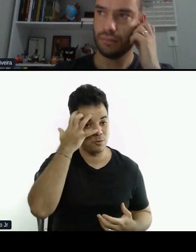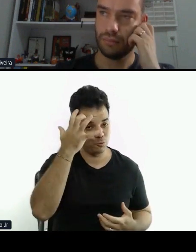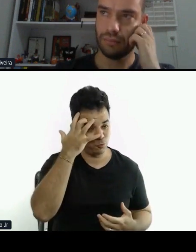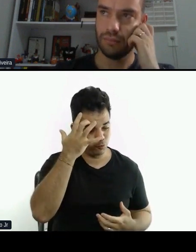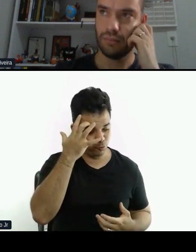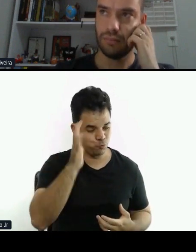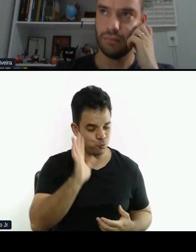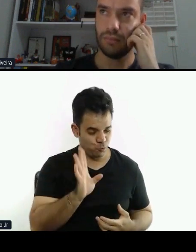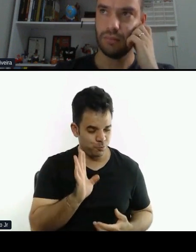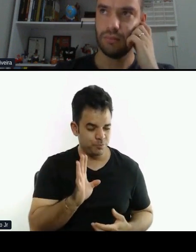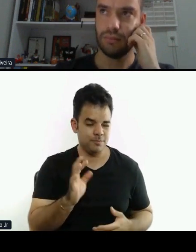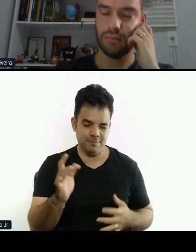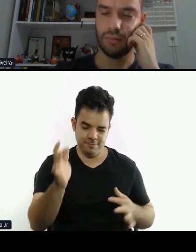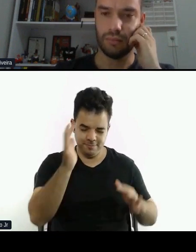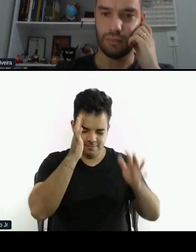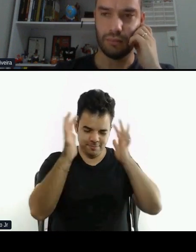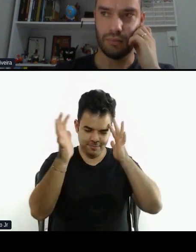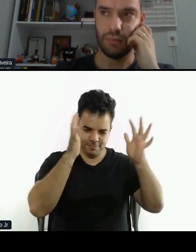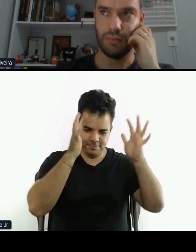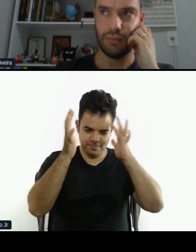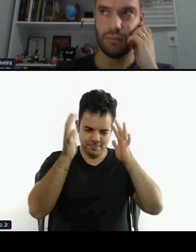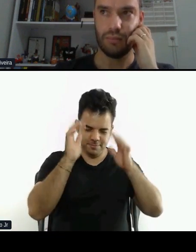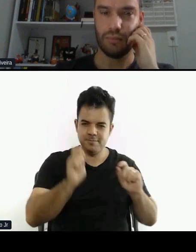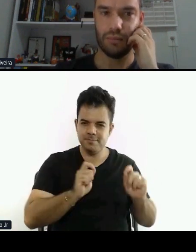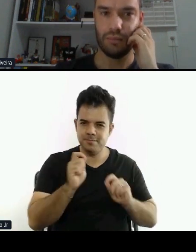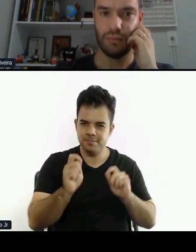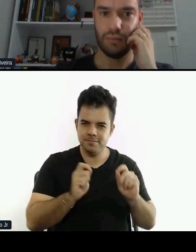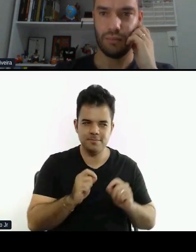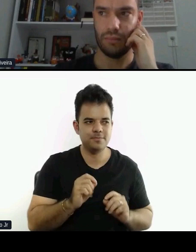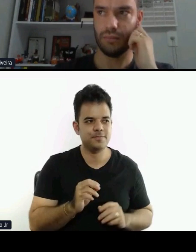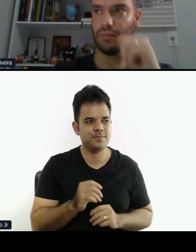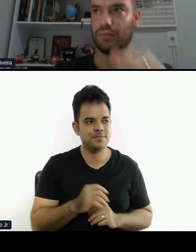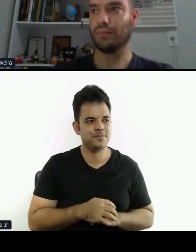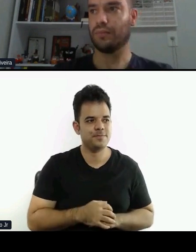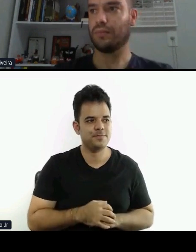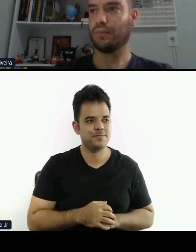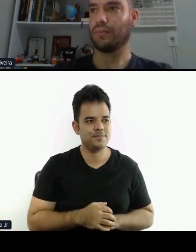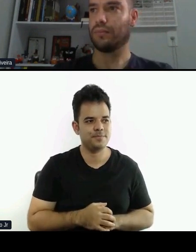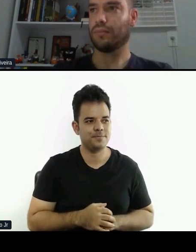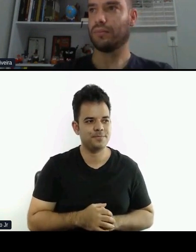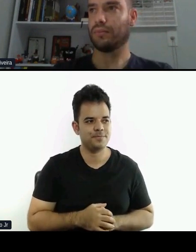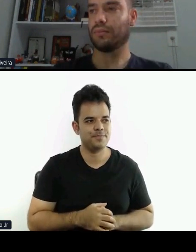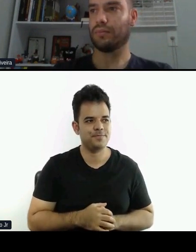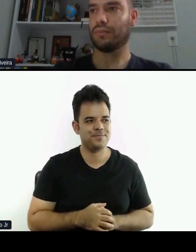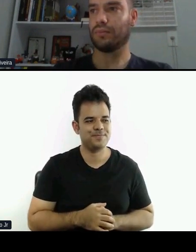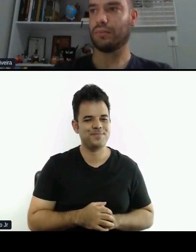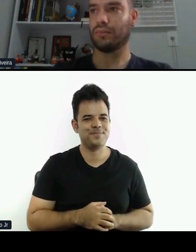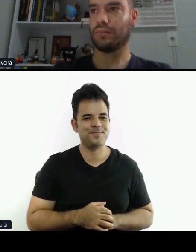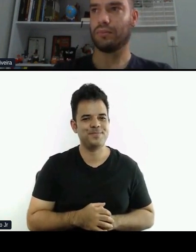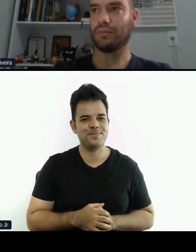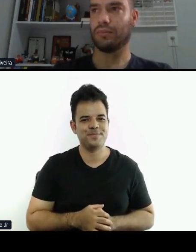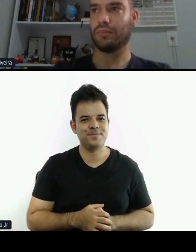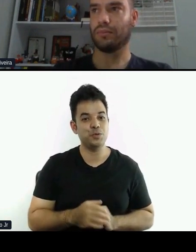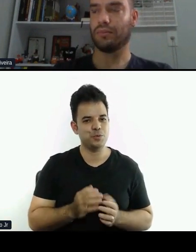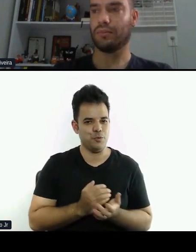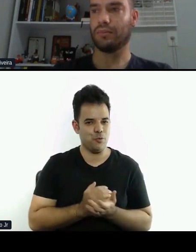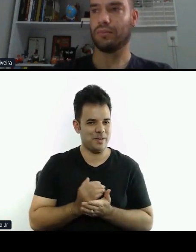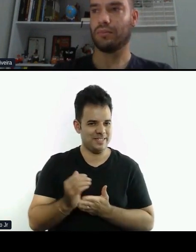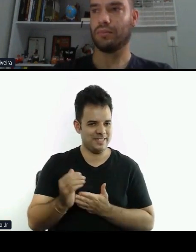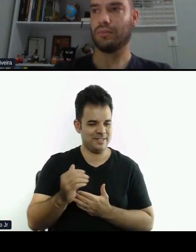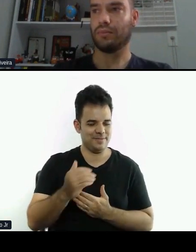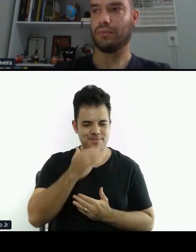imaginar que tem que, desculpa a redundância, começar do começo, né?